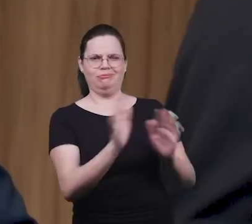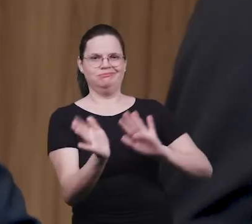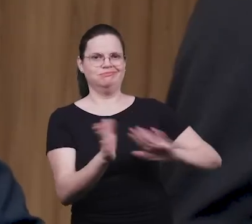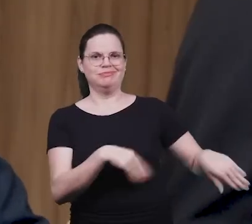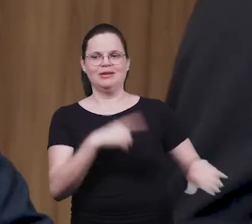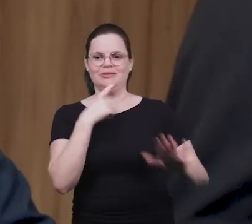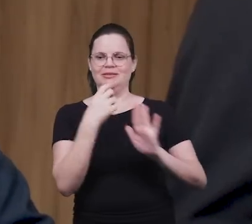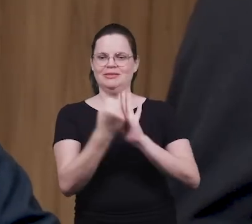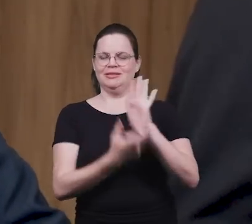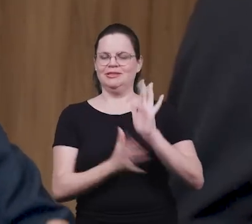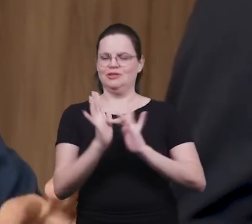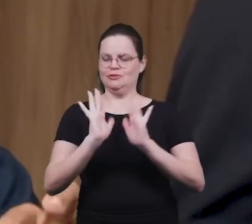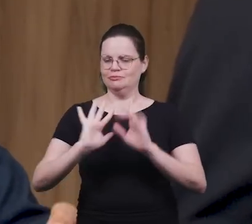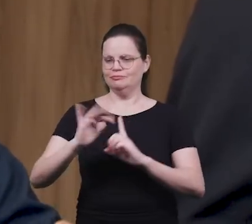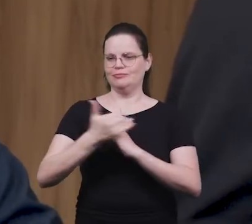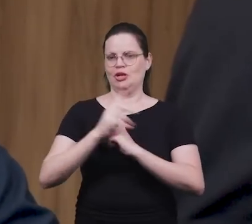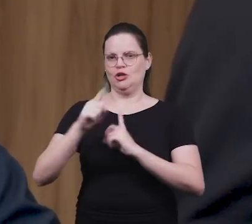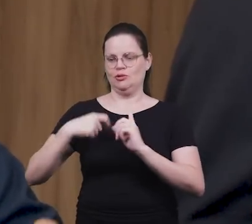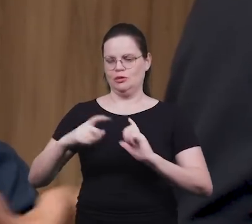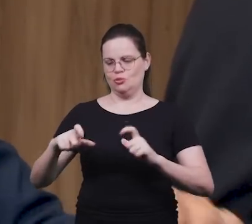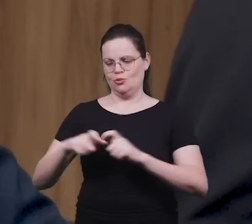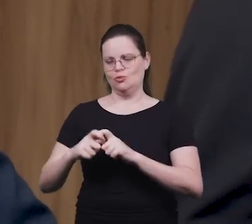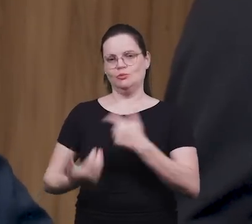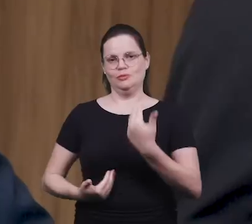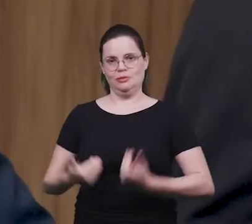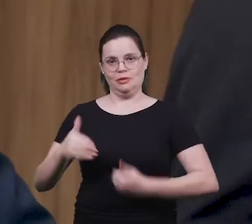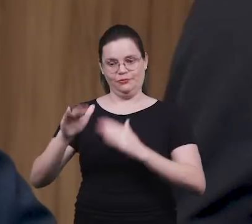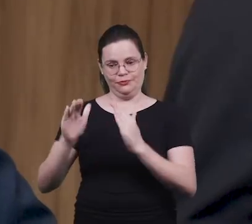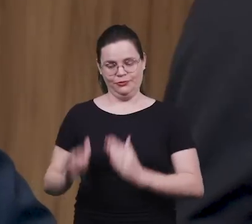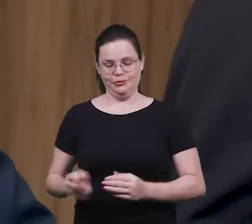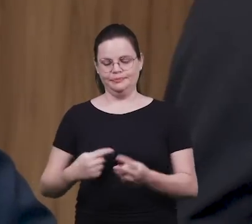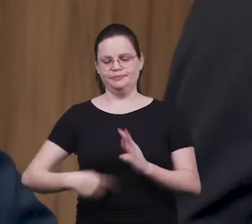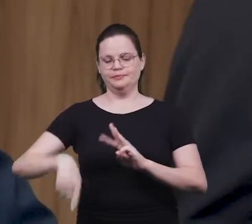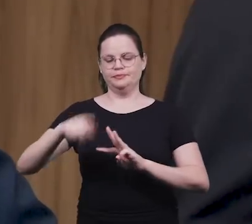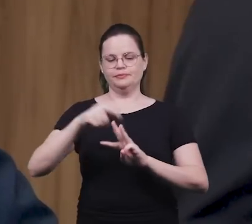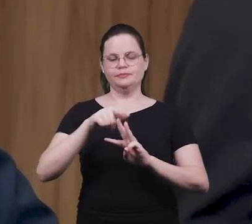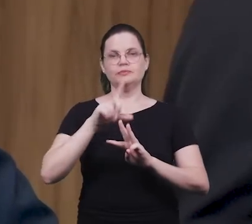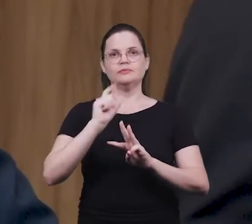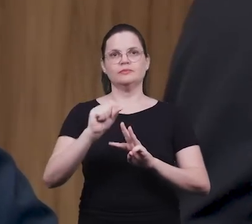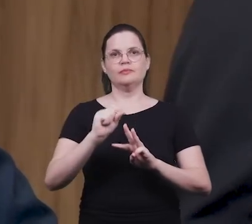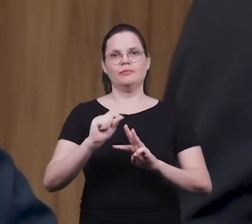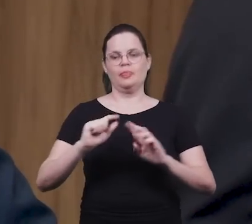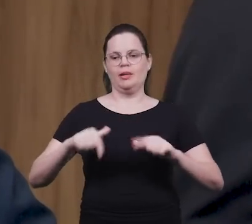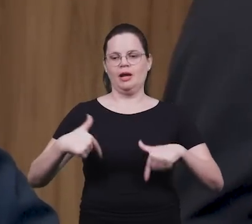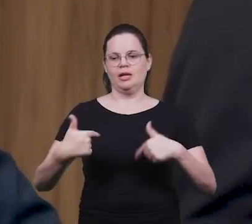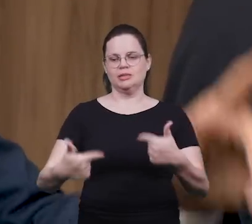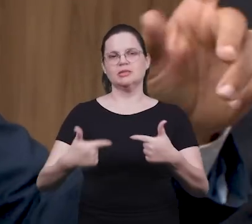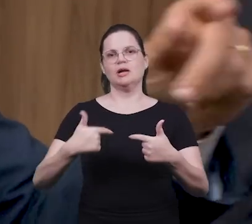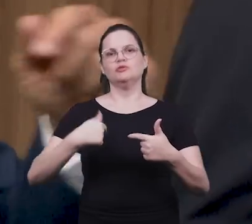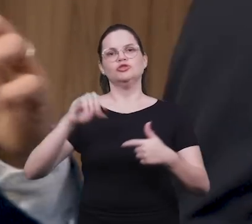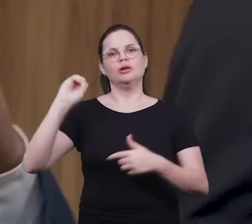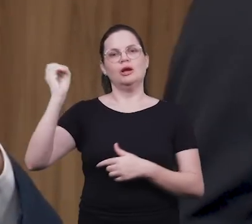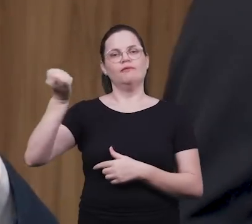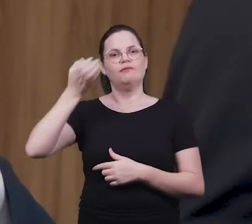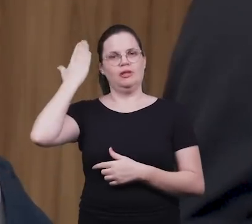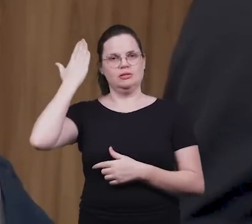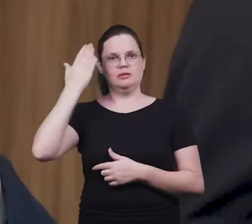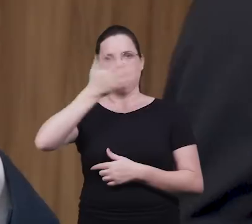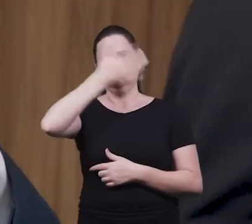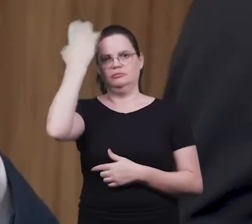esse remanescente fiel. E por fim, o espírito de conhecimento ou